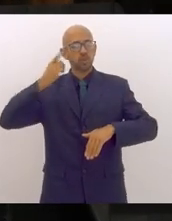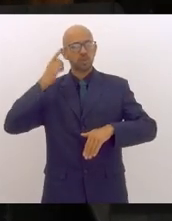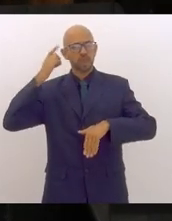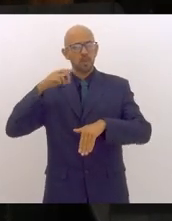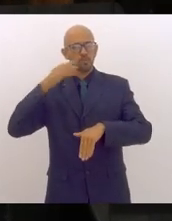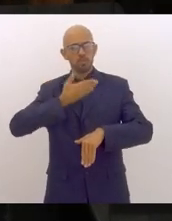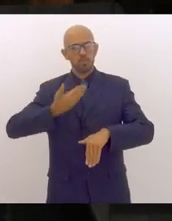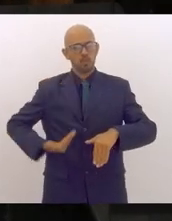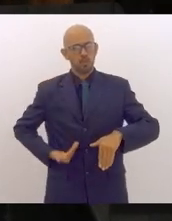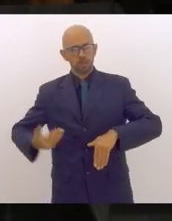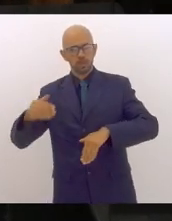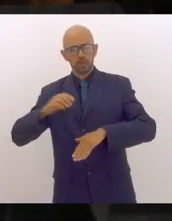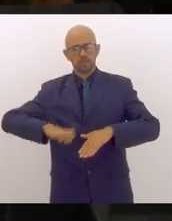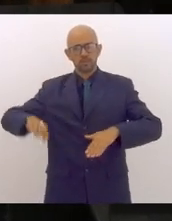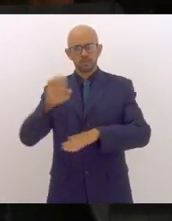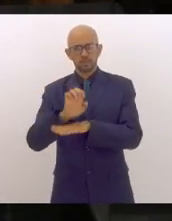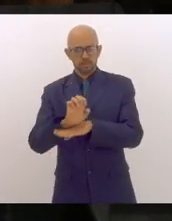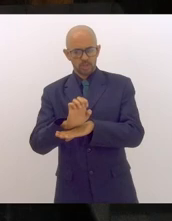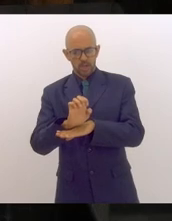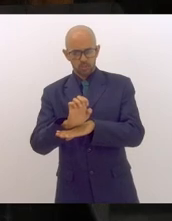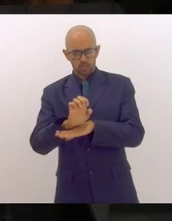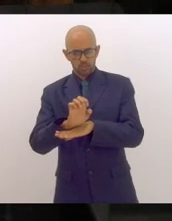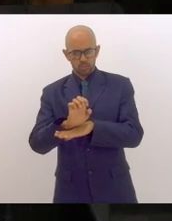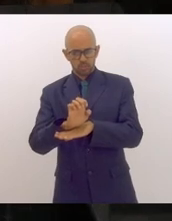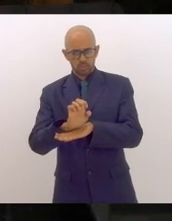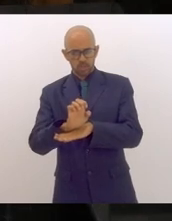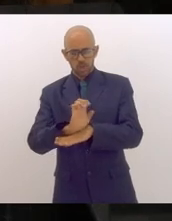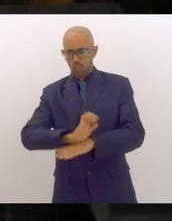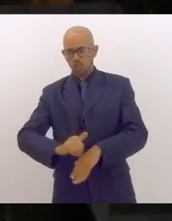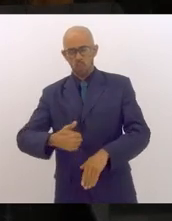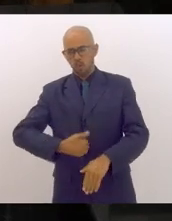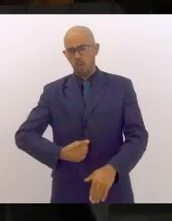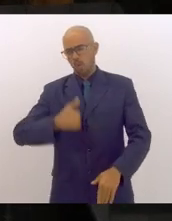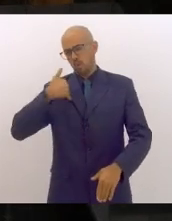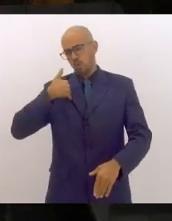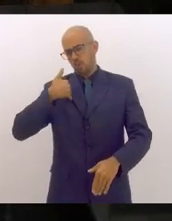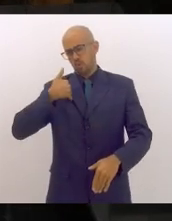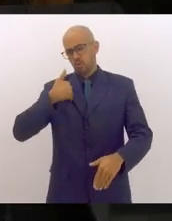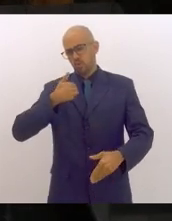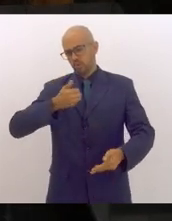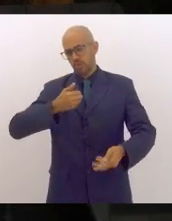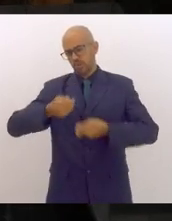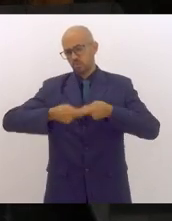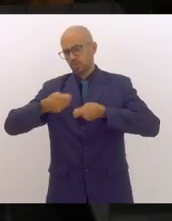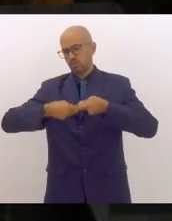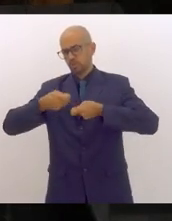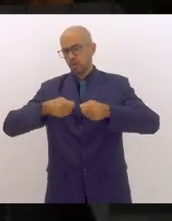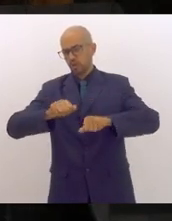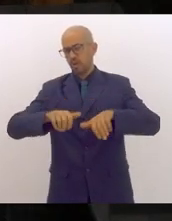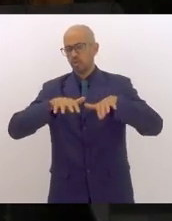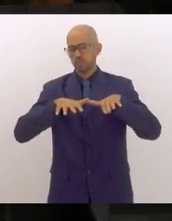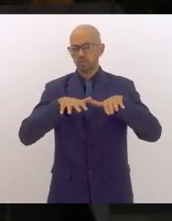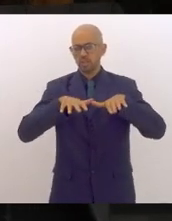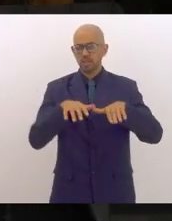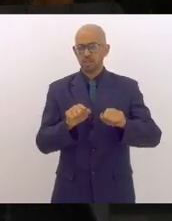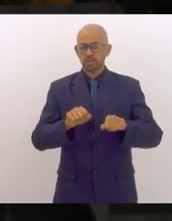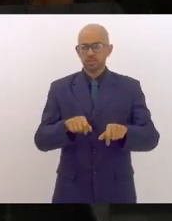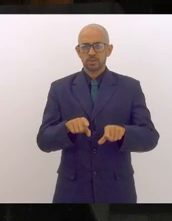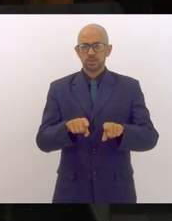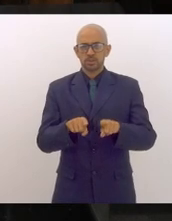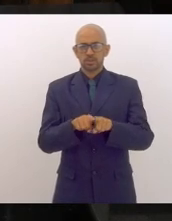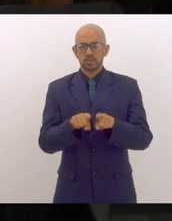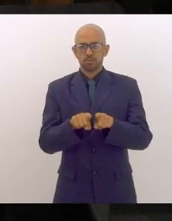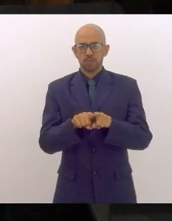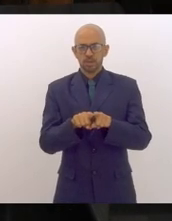que a gente tem da nossa Defensoria, que mediou, né, uma audiência, uma agenda entre a direção do Hospital de